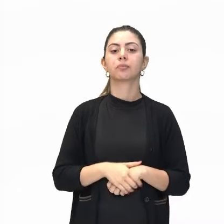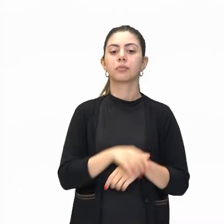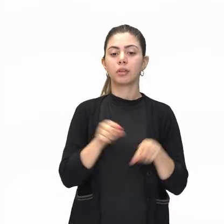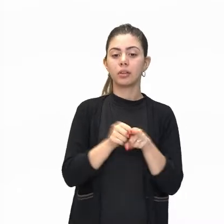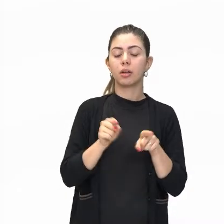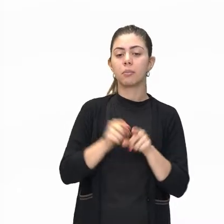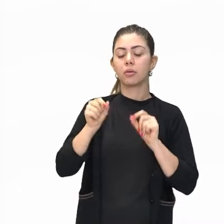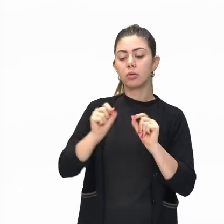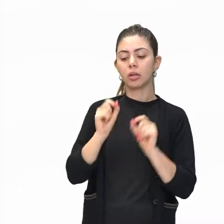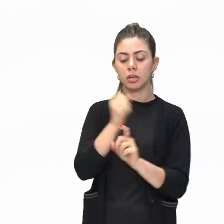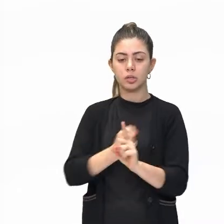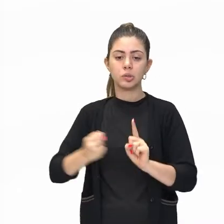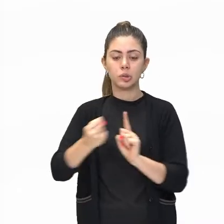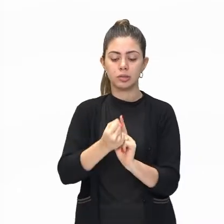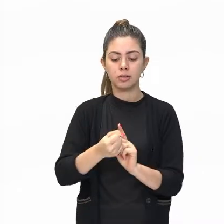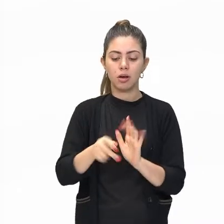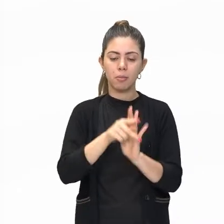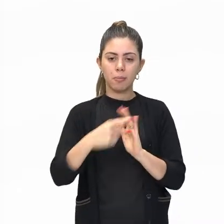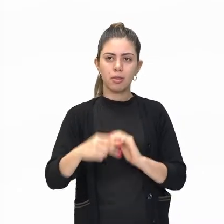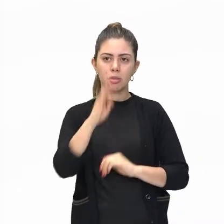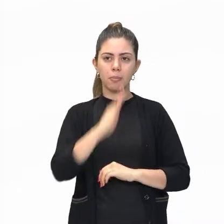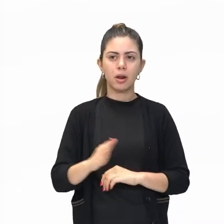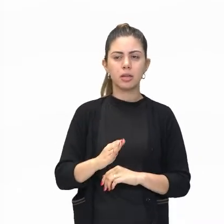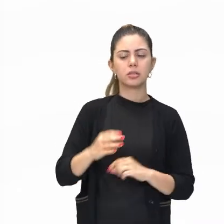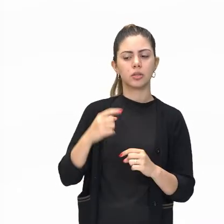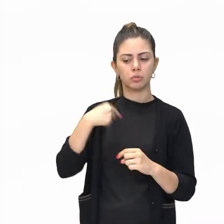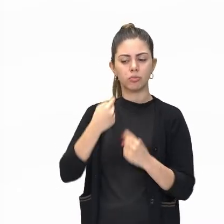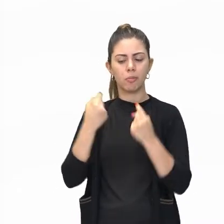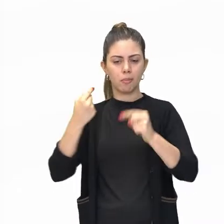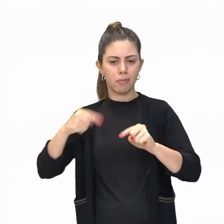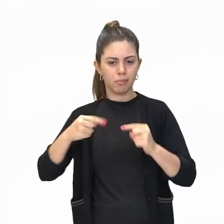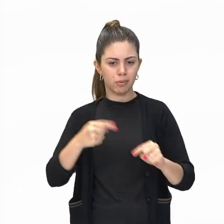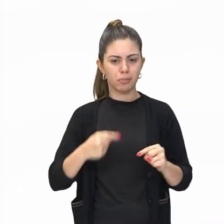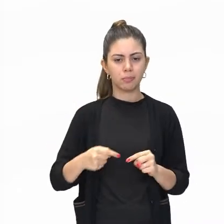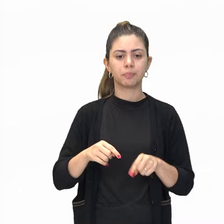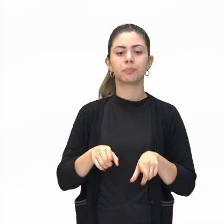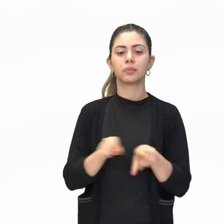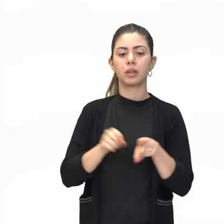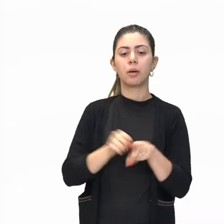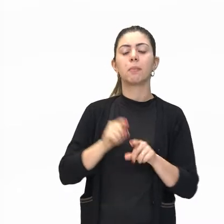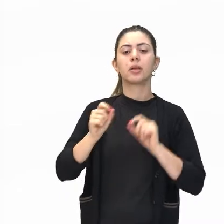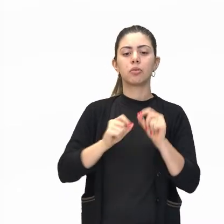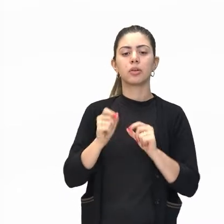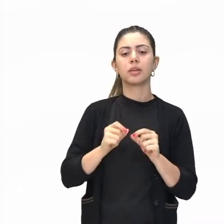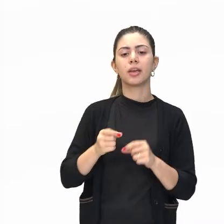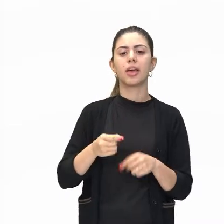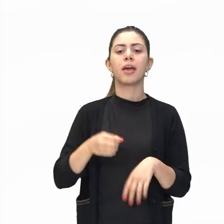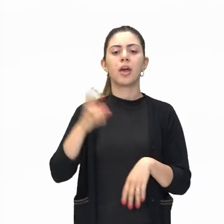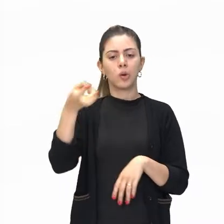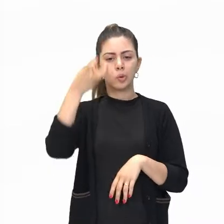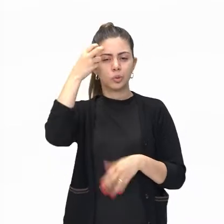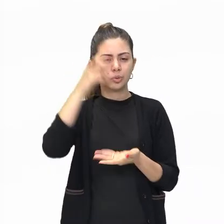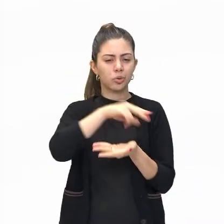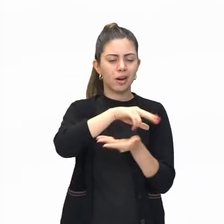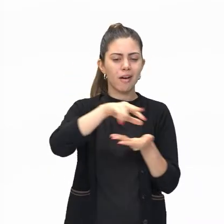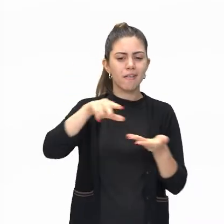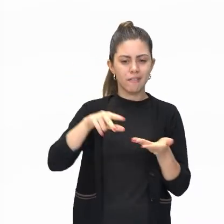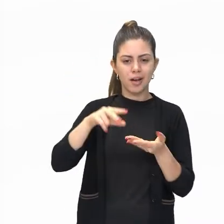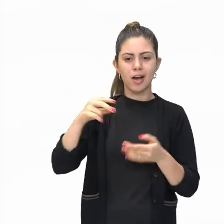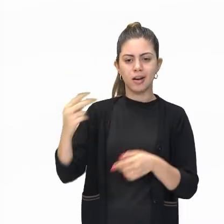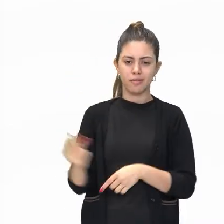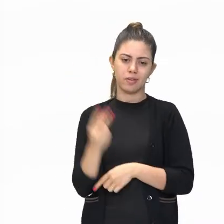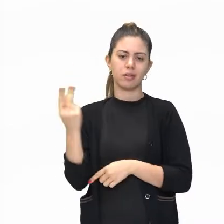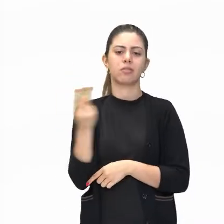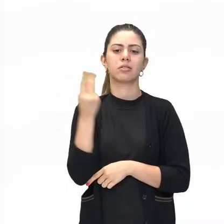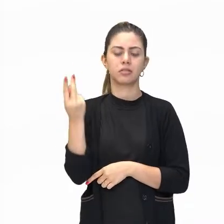realidade social brasileira, valorização da diversidade cultural do país, e a temática